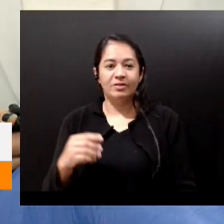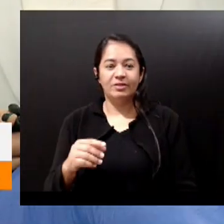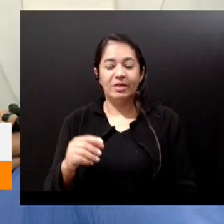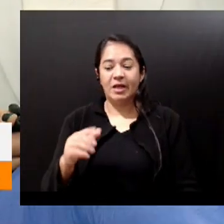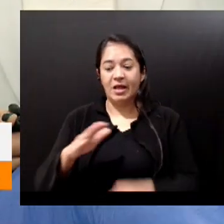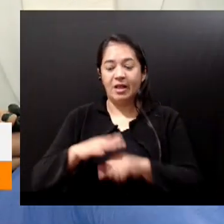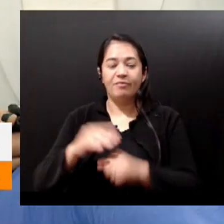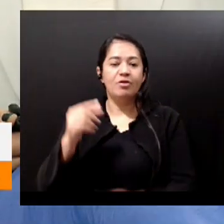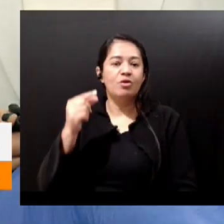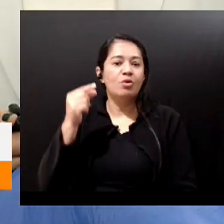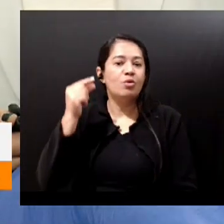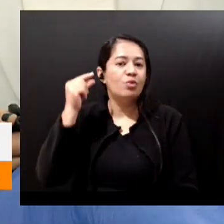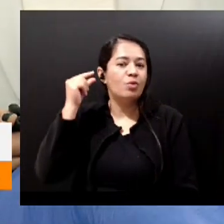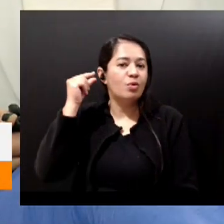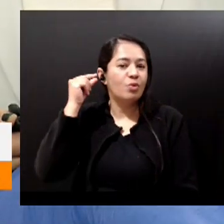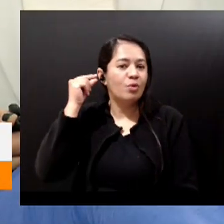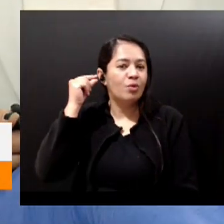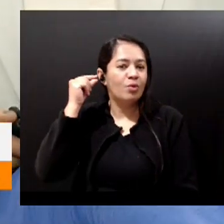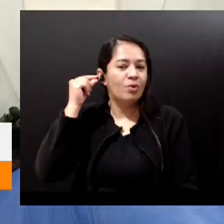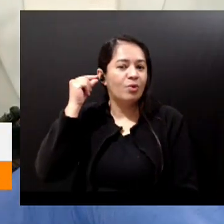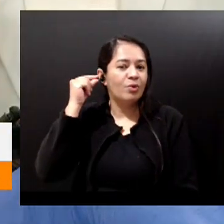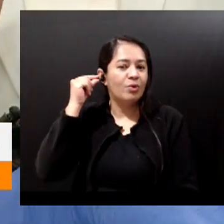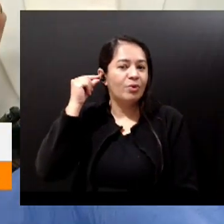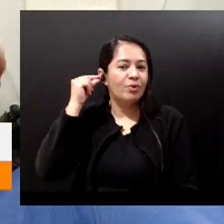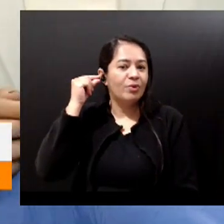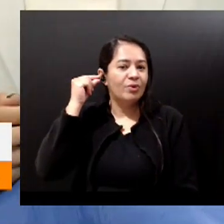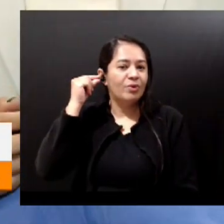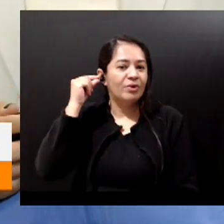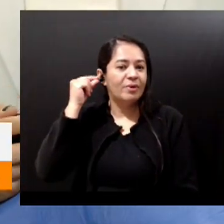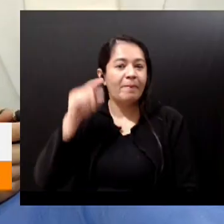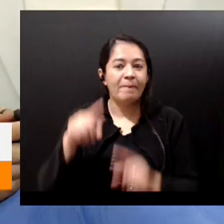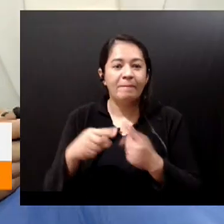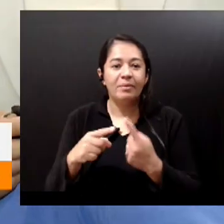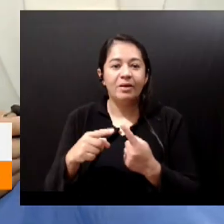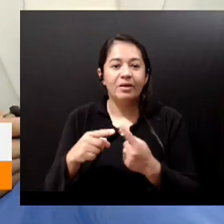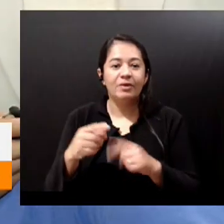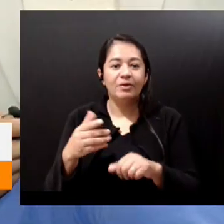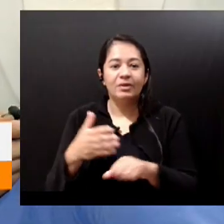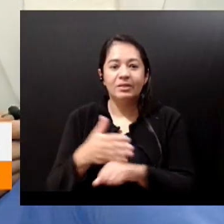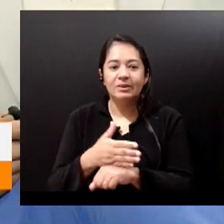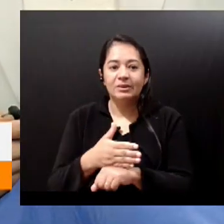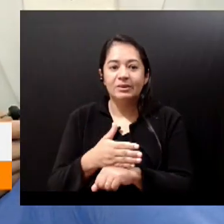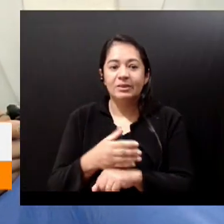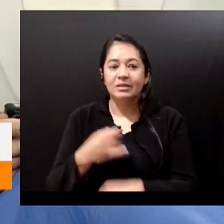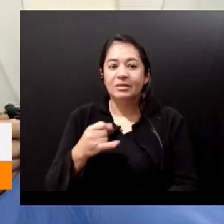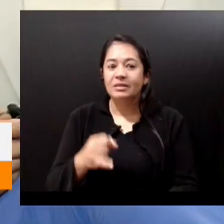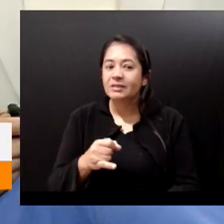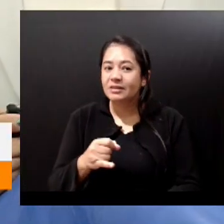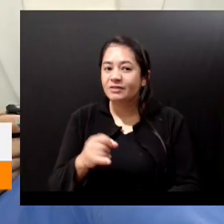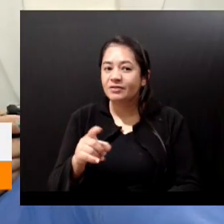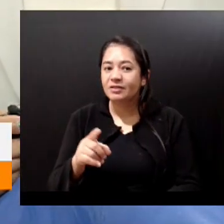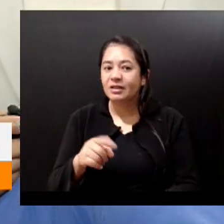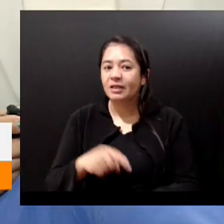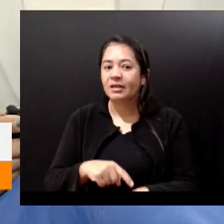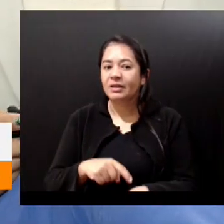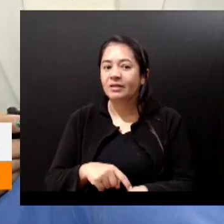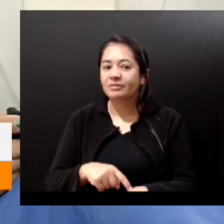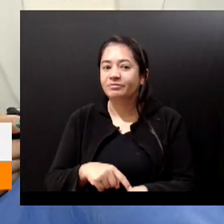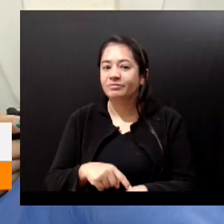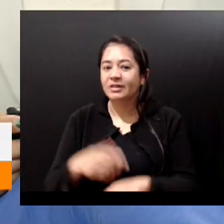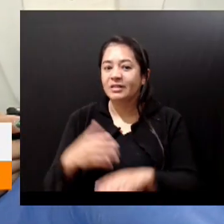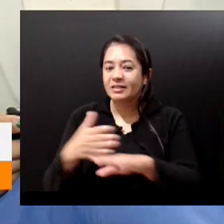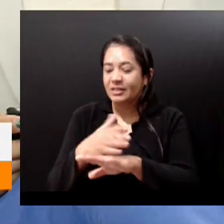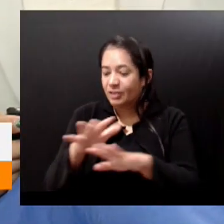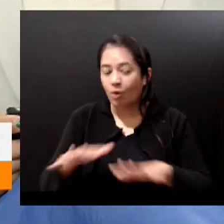auricular, né, que é isso que você está usando também, só que ele te dá um acesso ambiental. Se você clicar lá no seu celular, ele te dá acesso ambiental, ou seja, se a